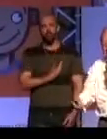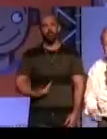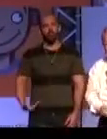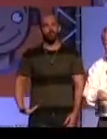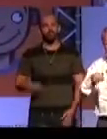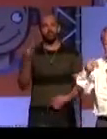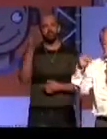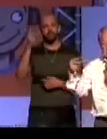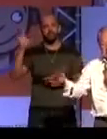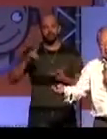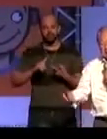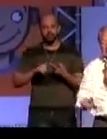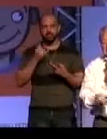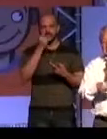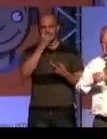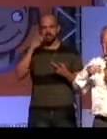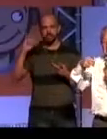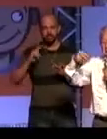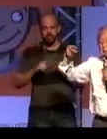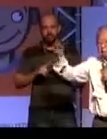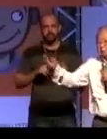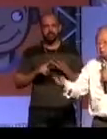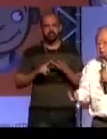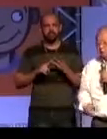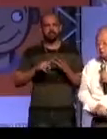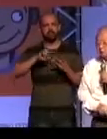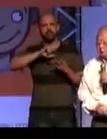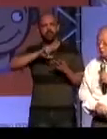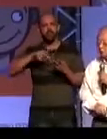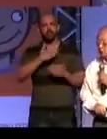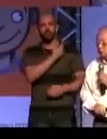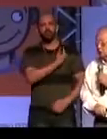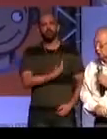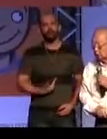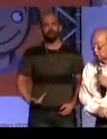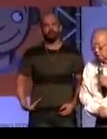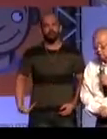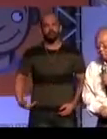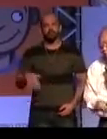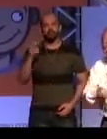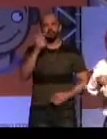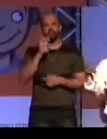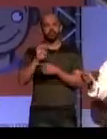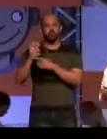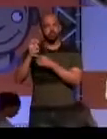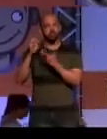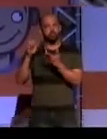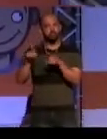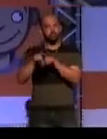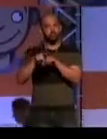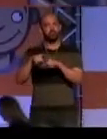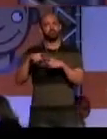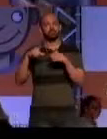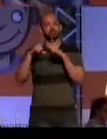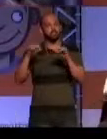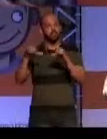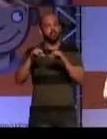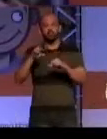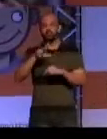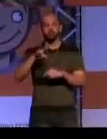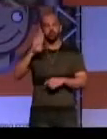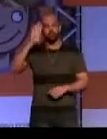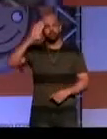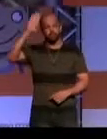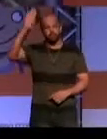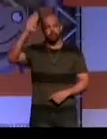da França, da Itália, e muitos governos europeus, inclusive o Japão, não é prioridade, porque